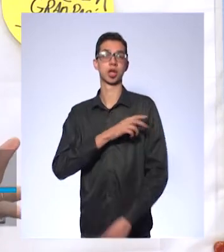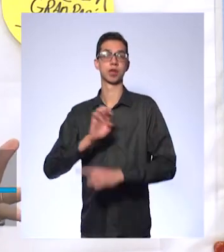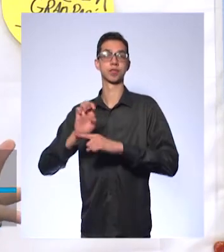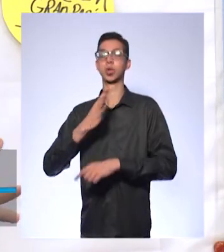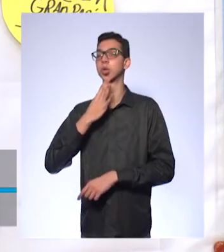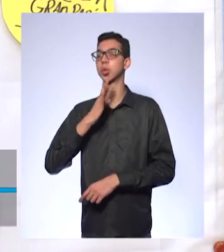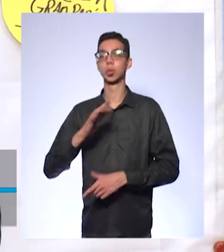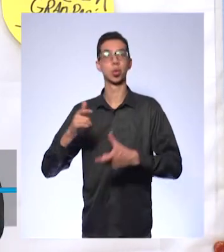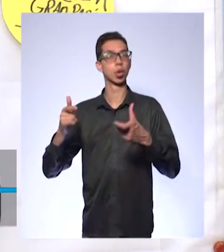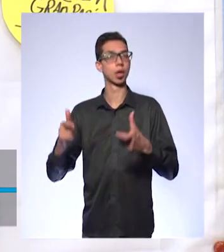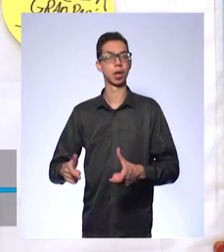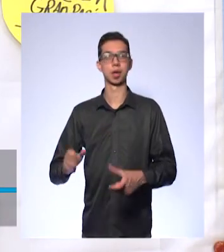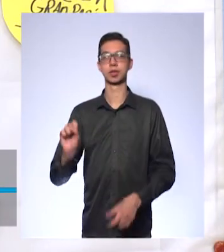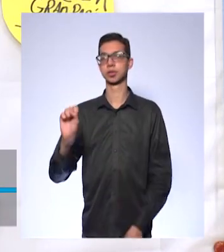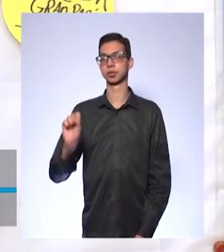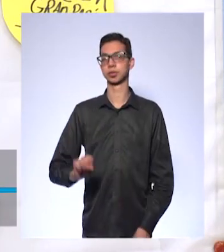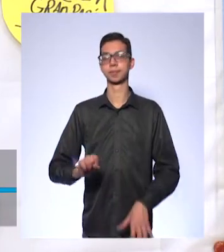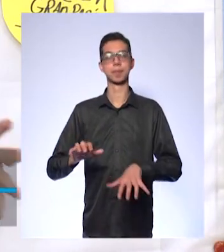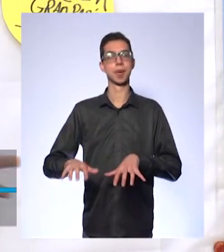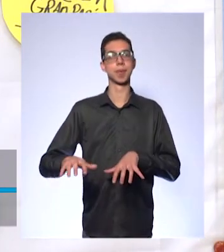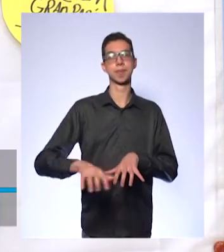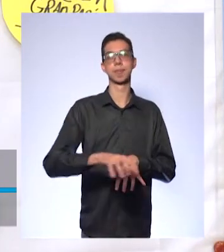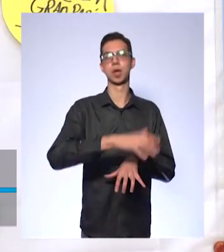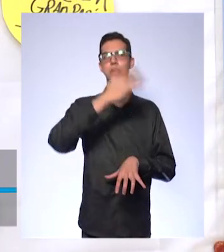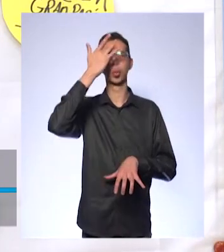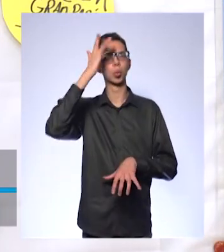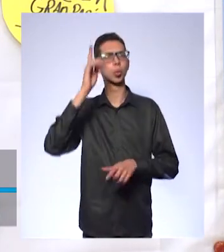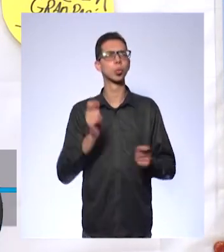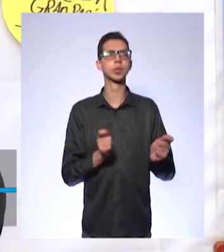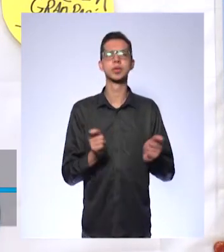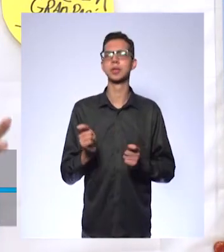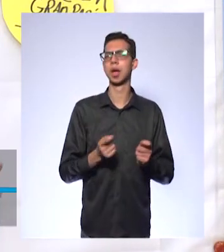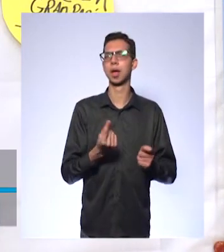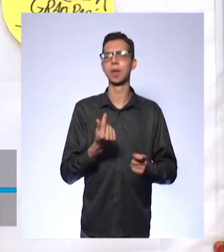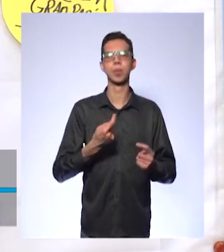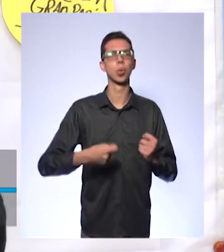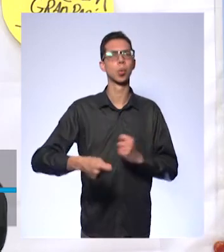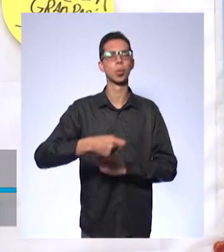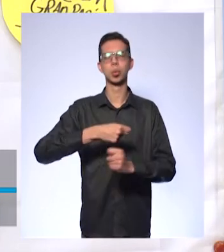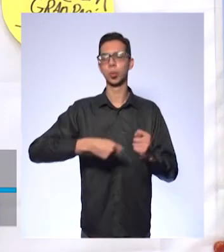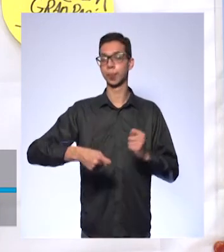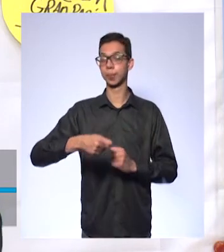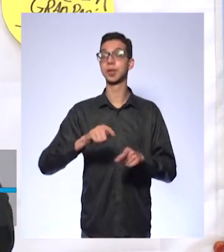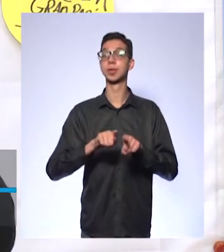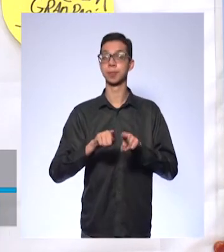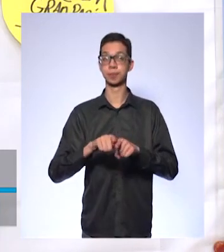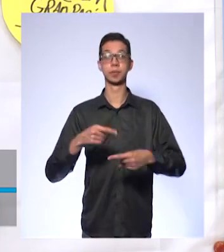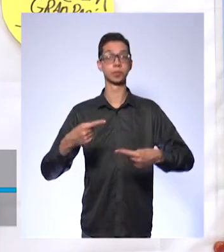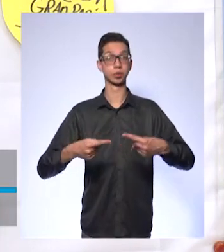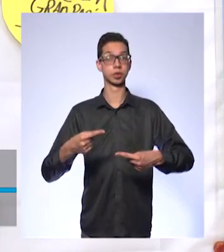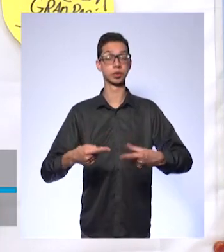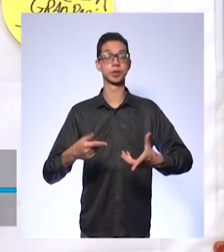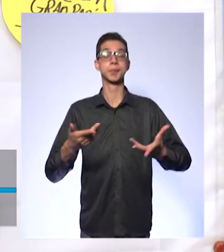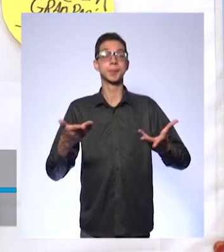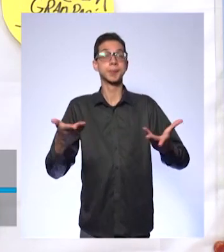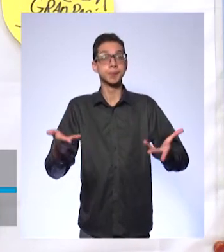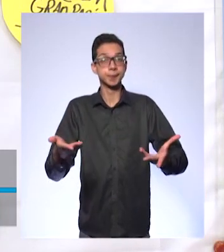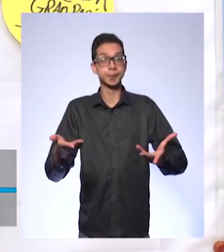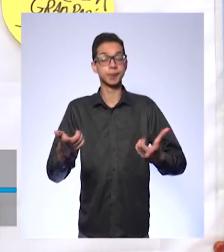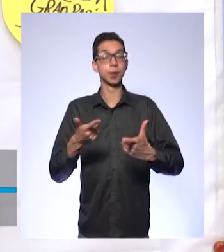a região do sul, que não sabiam como articular a economia, a política, e isso era